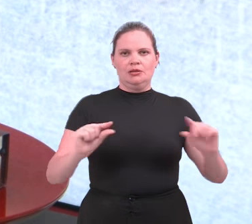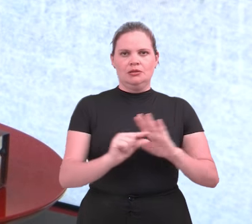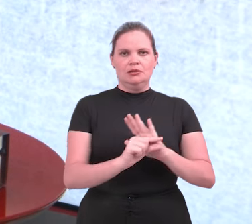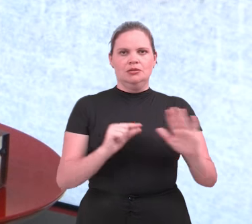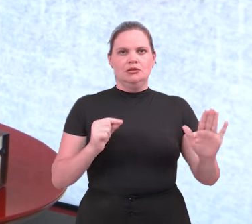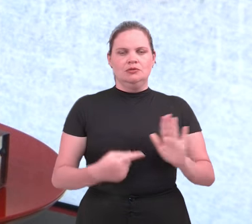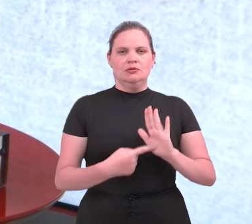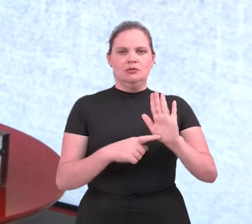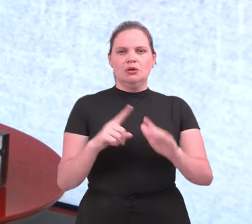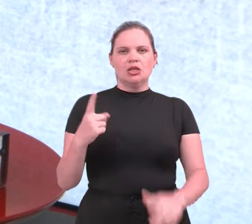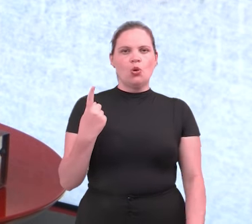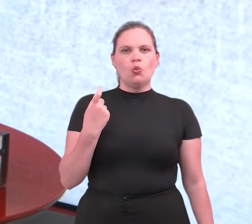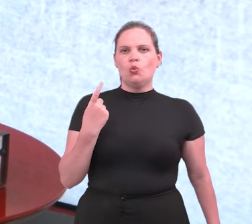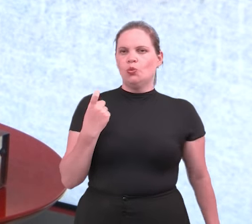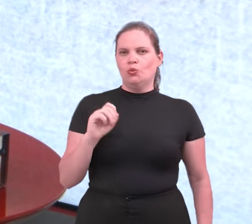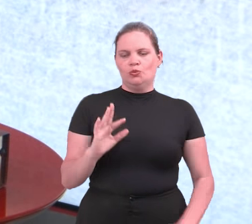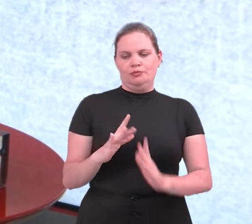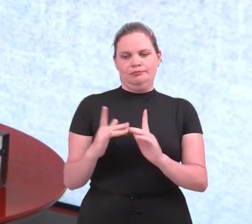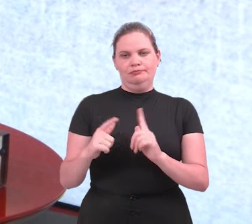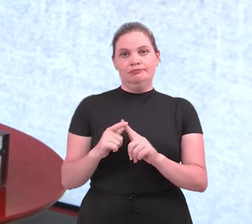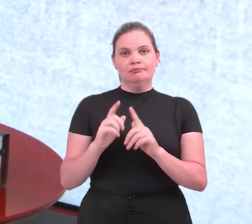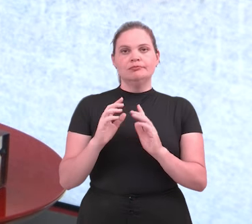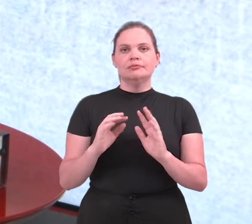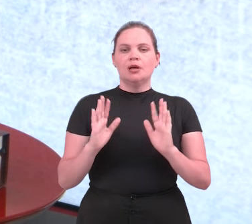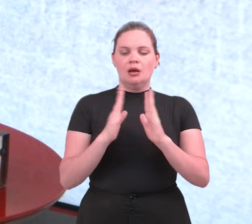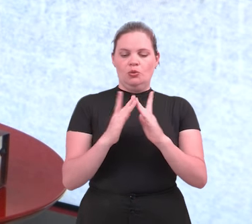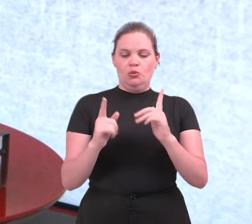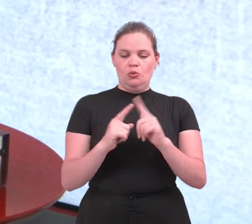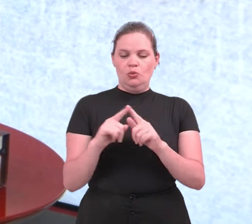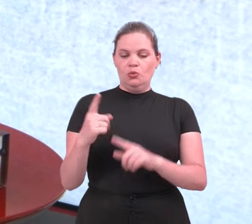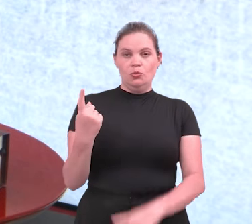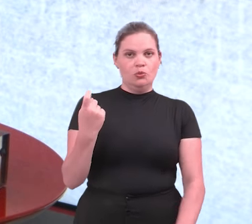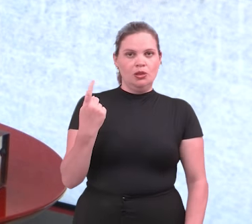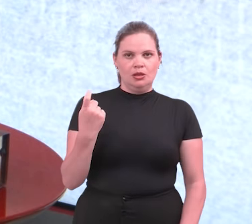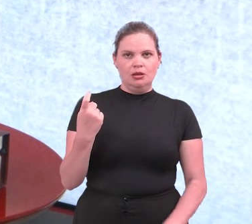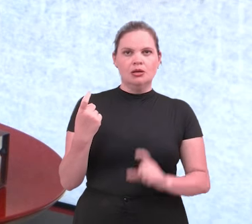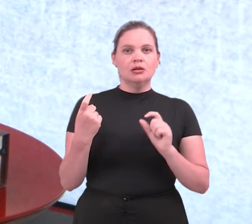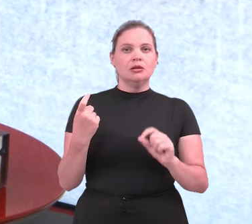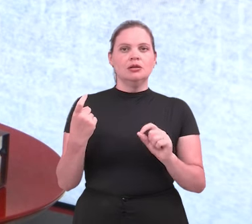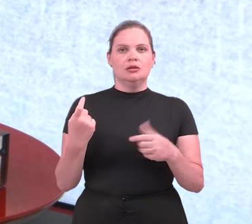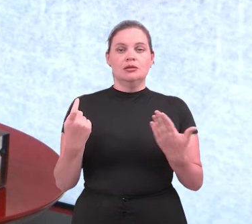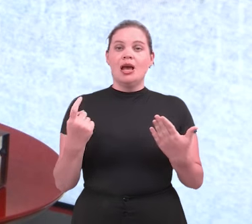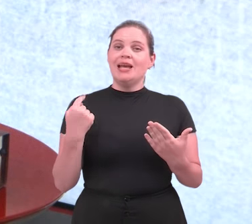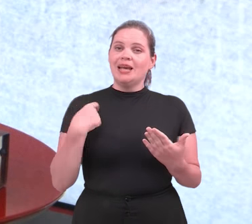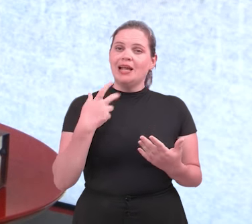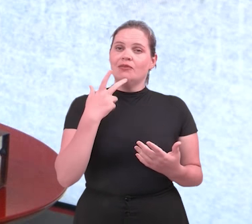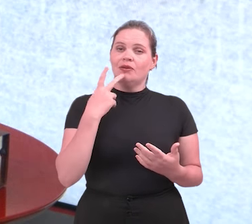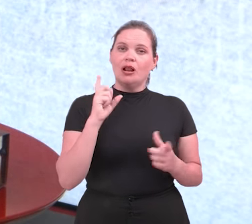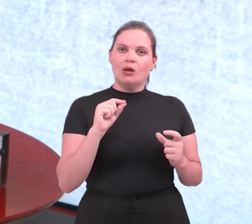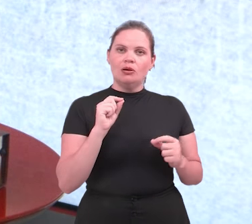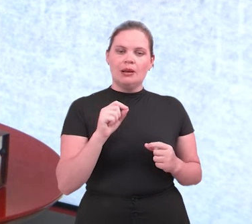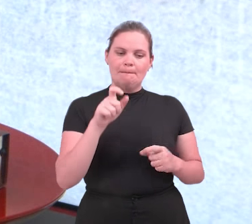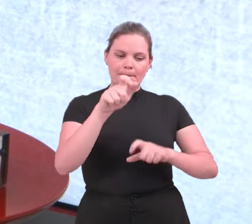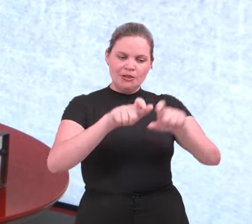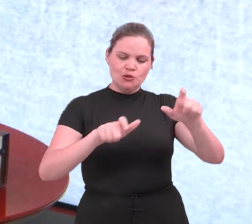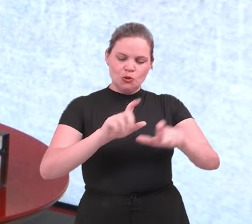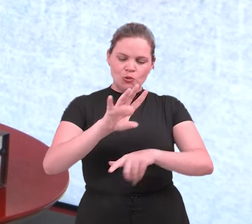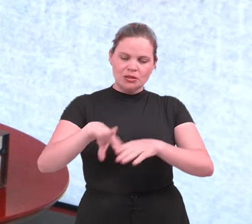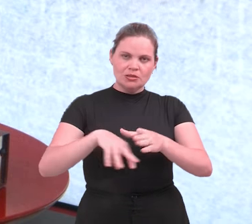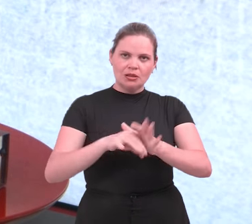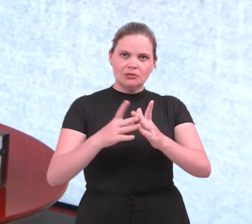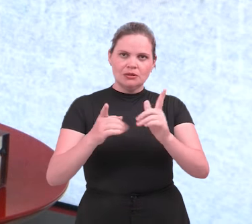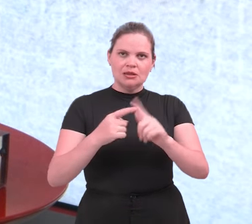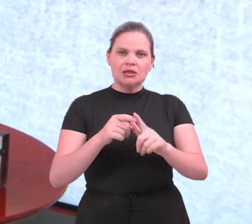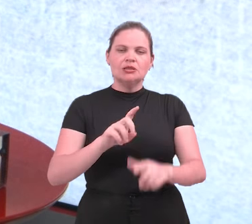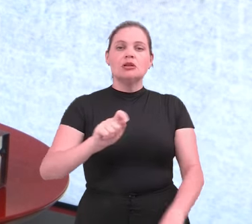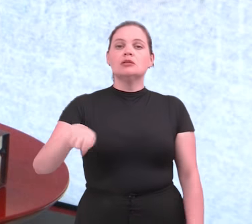refere à sua única igreja. E ele chama os membros da sua igreja de ovelhas. Então ele disse assim, vamos